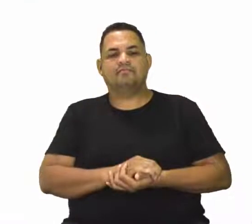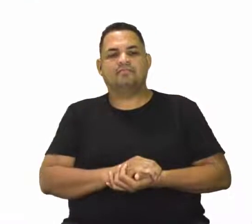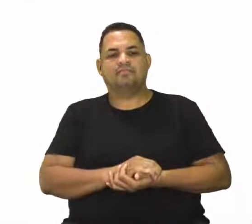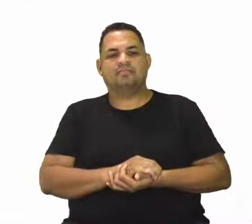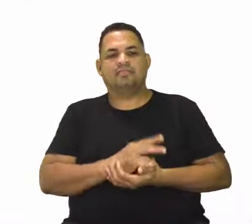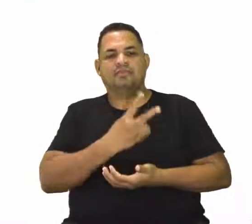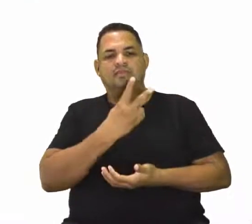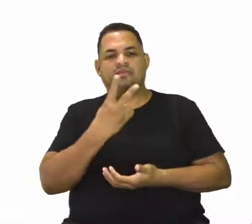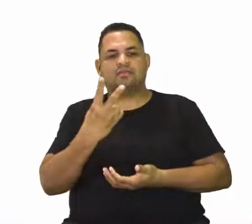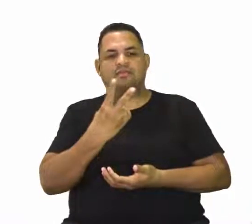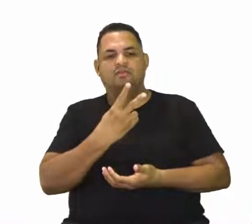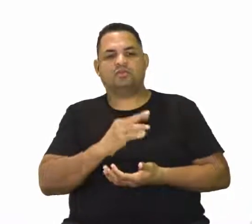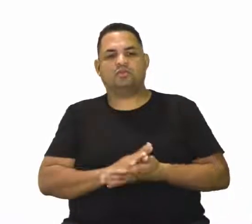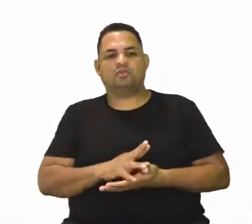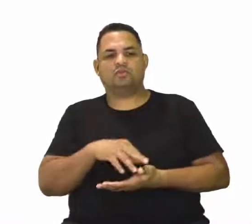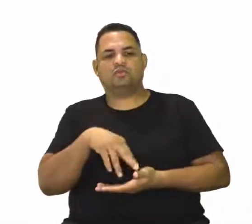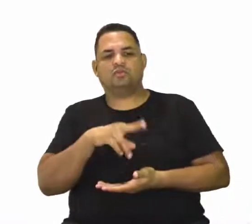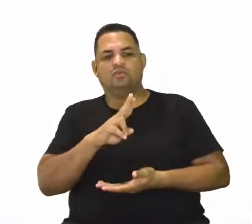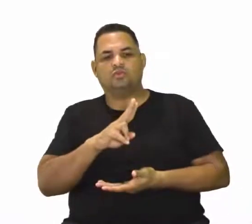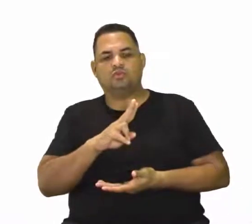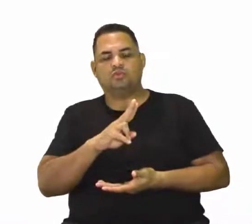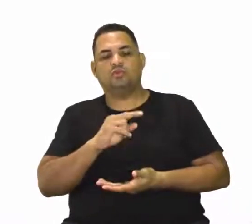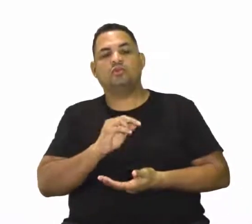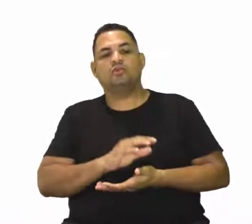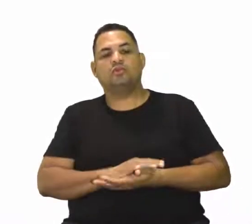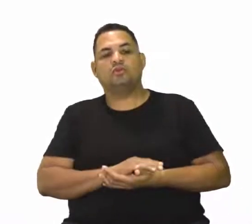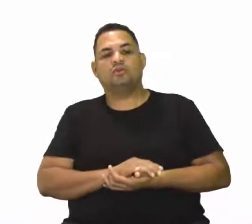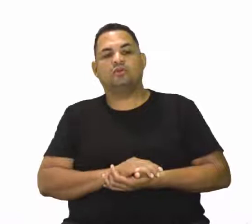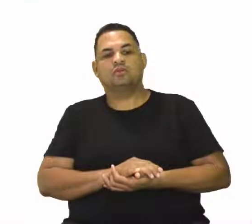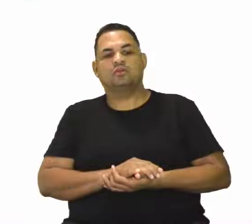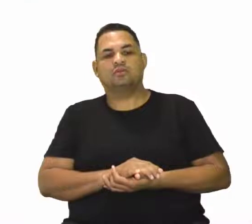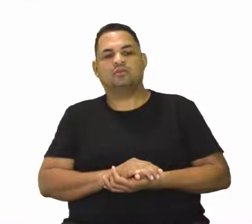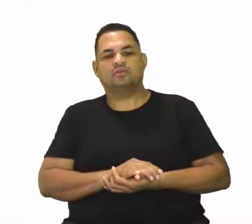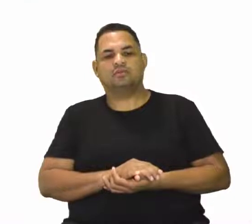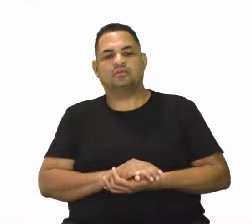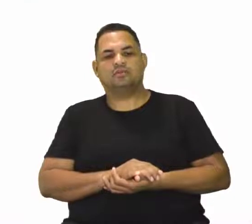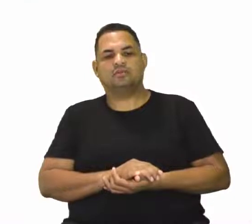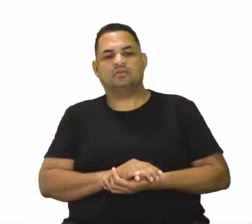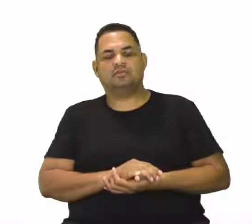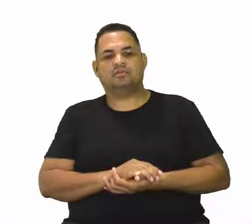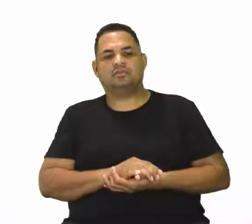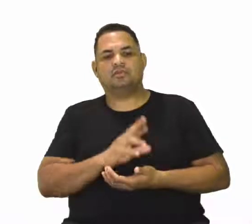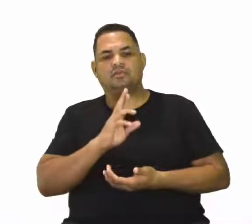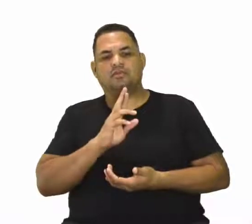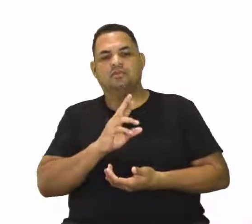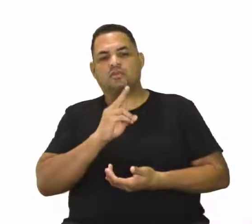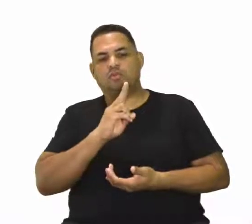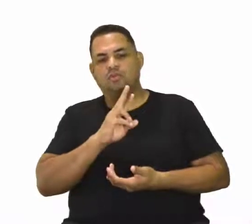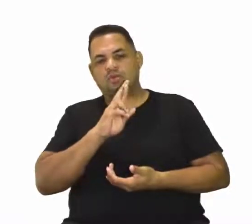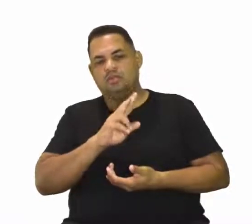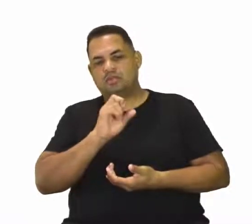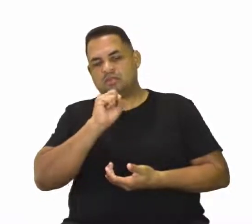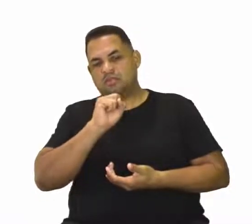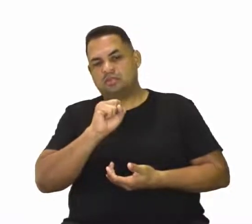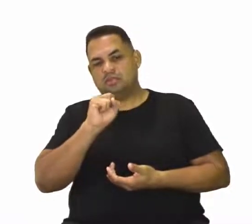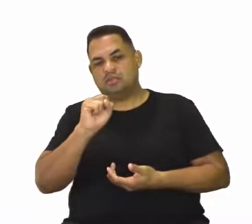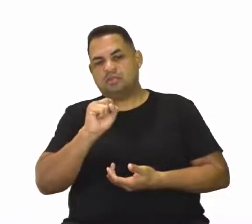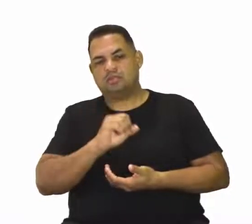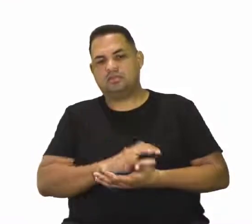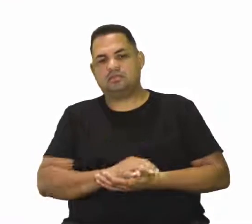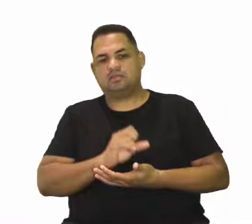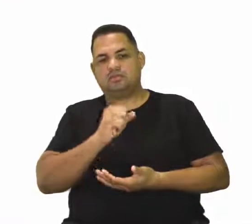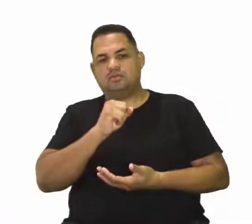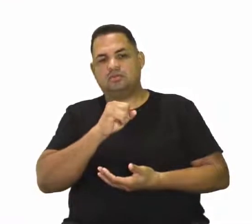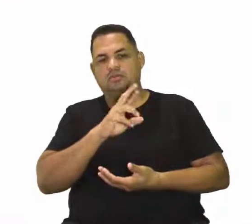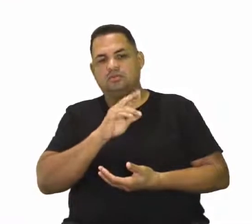os dois ursos o na letra C letra e r aí ó o